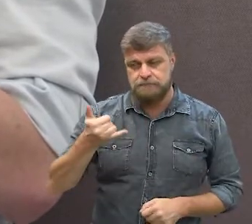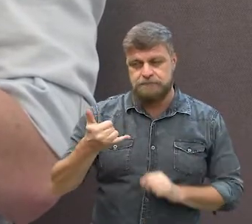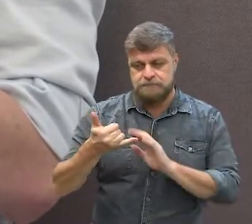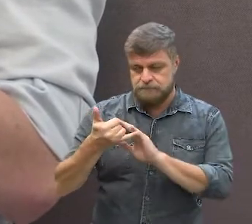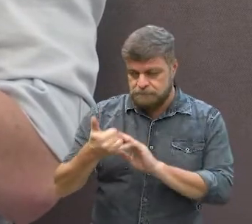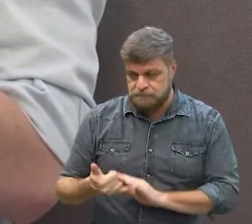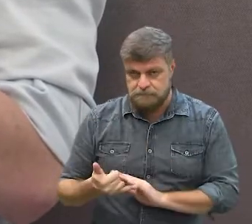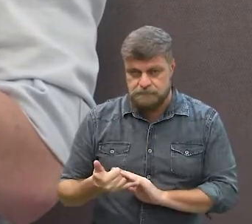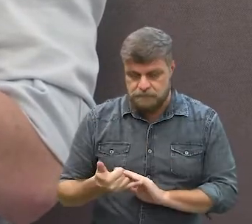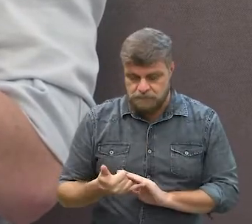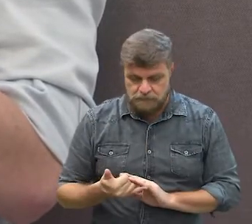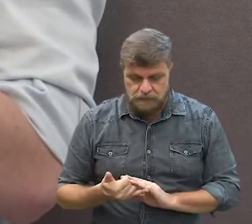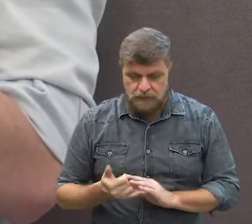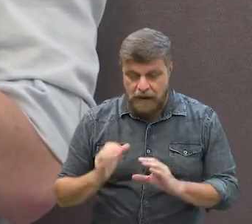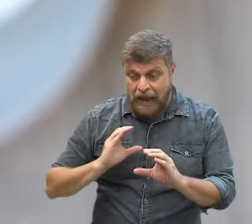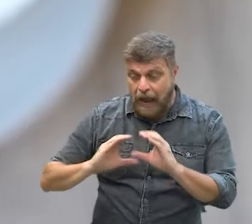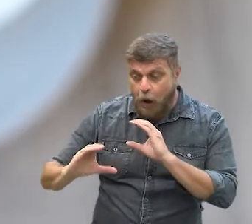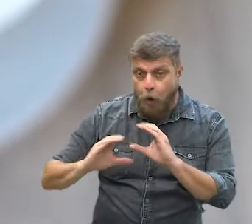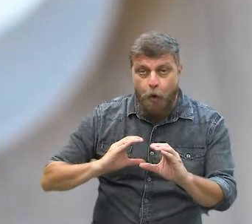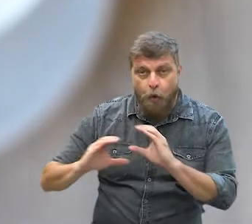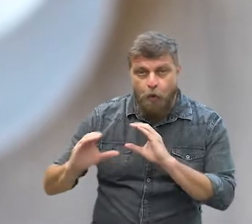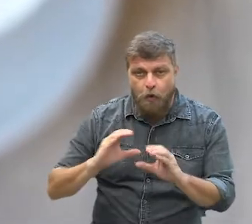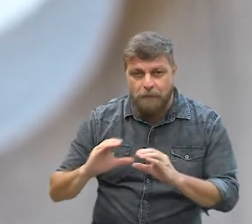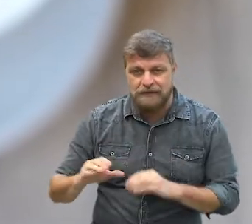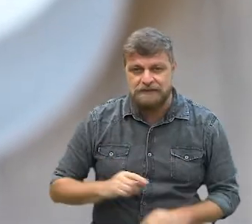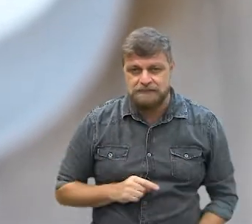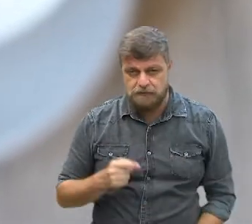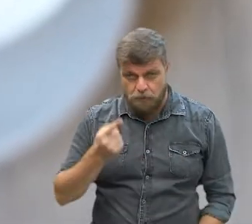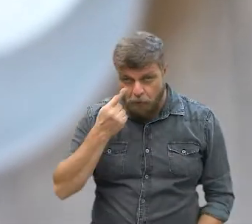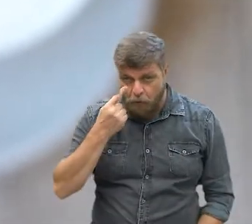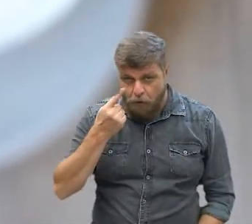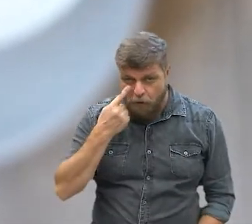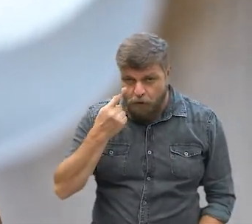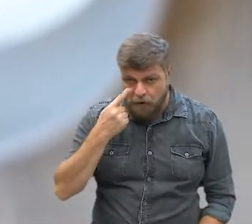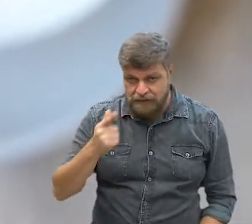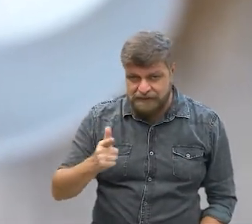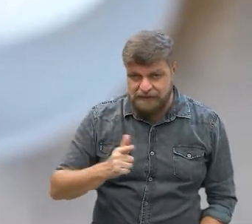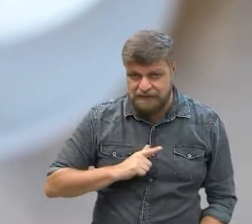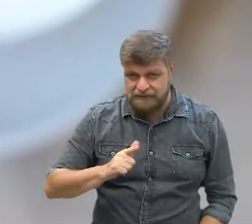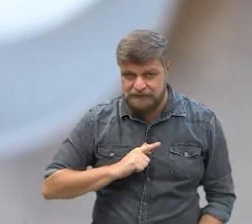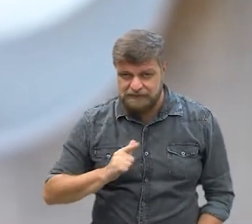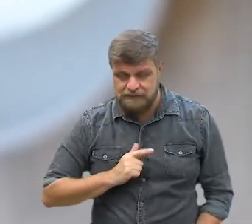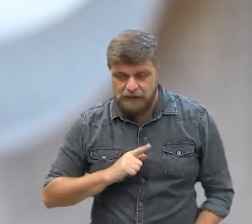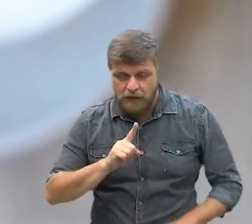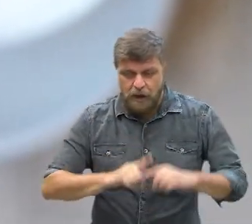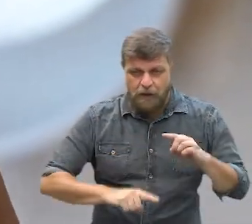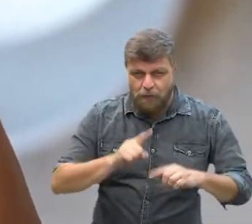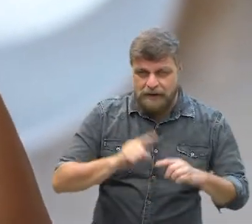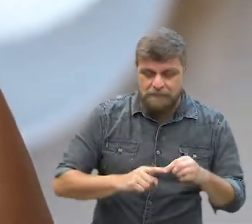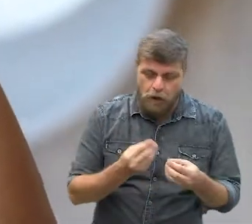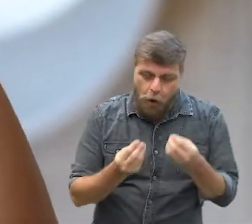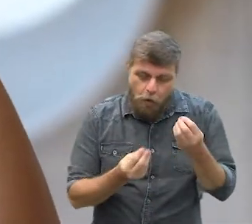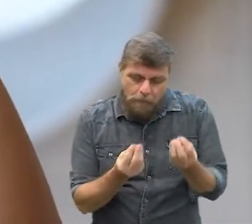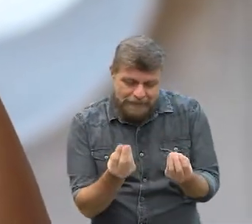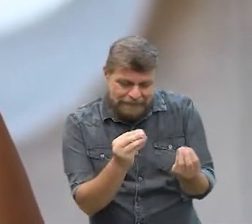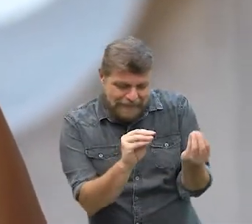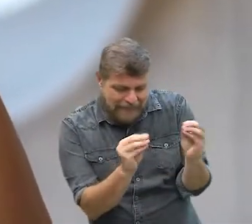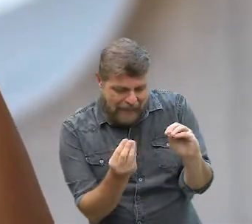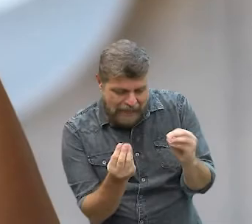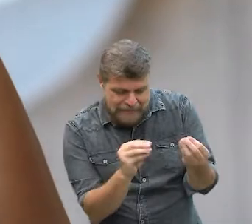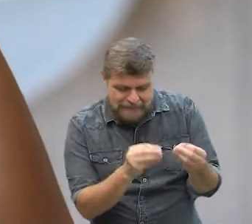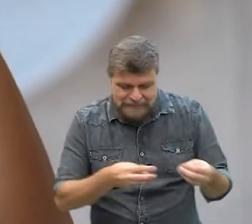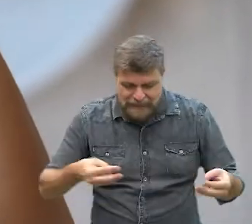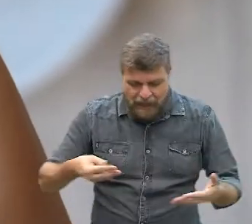pare e olhe aquela comunicação. Esse cuidado, né, da posição de um elemento, da cebola, de